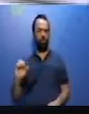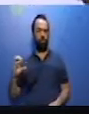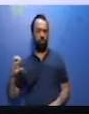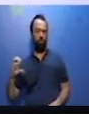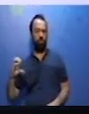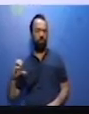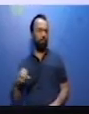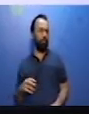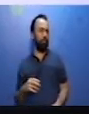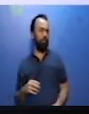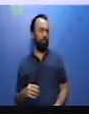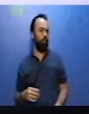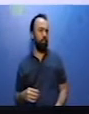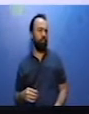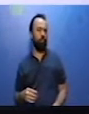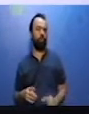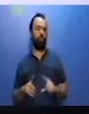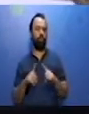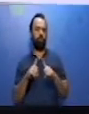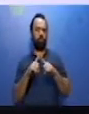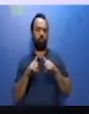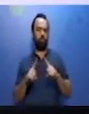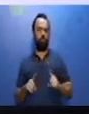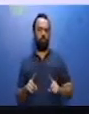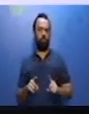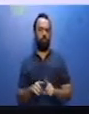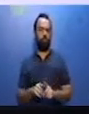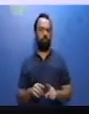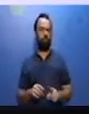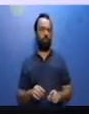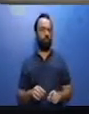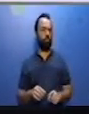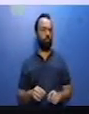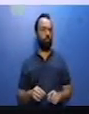delta é uma letra do alfabeto grego